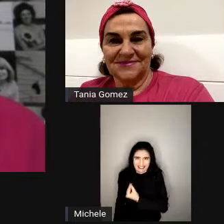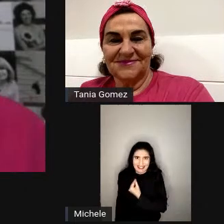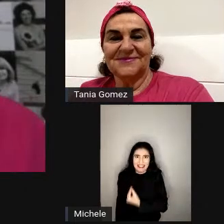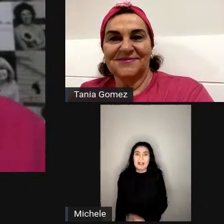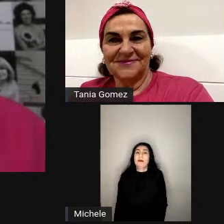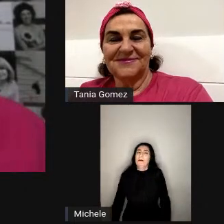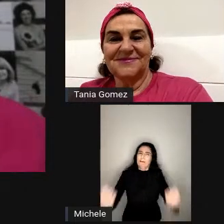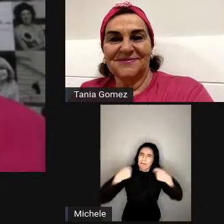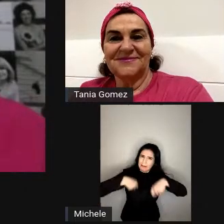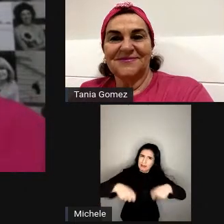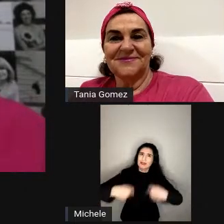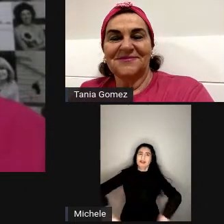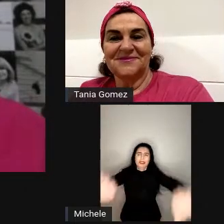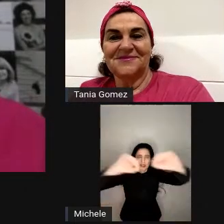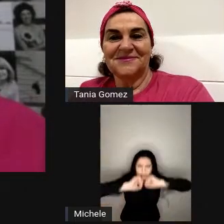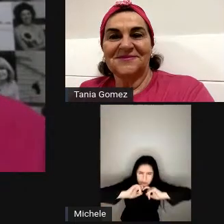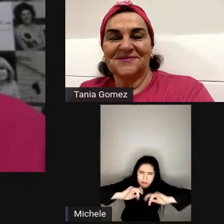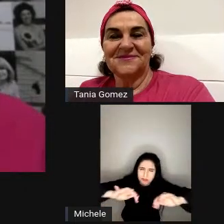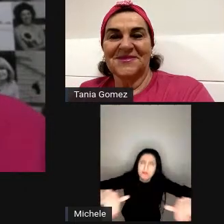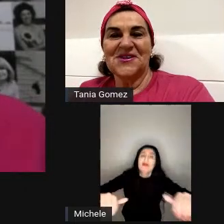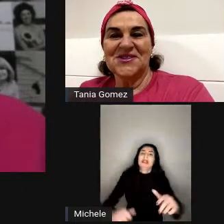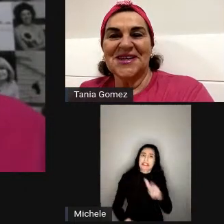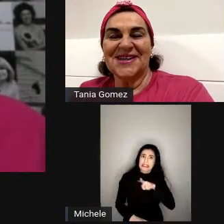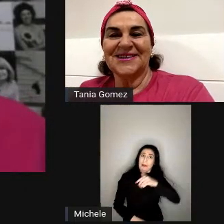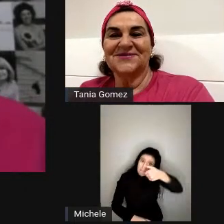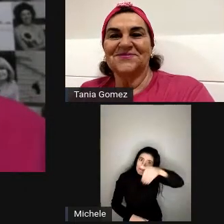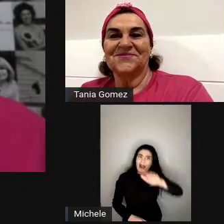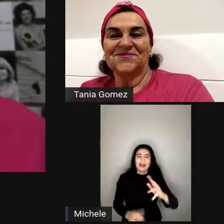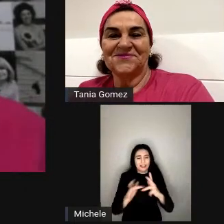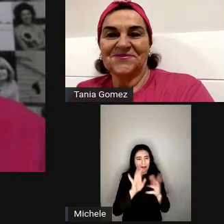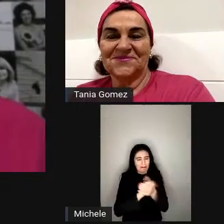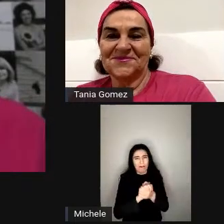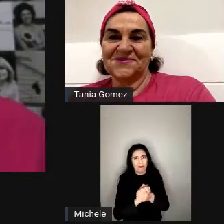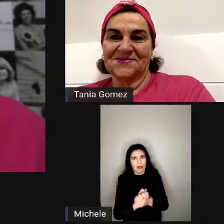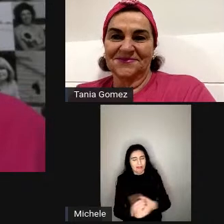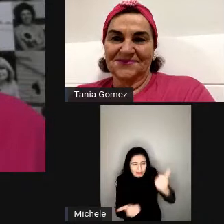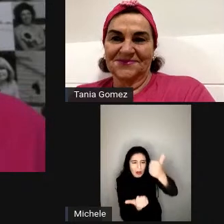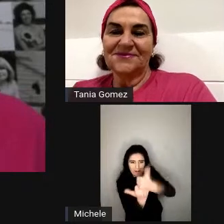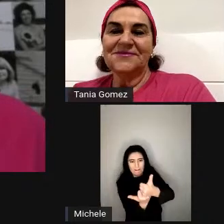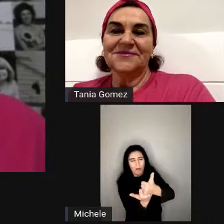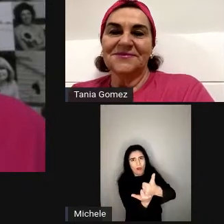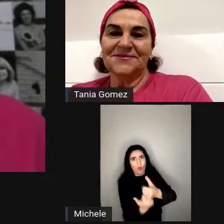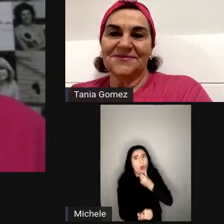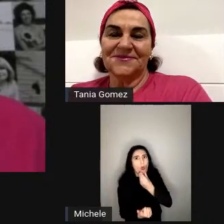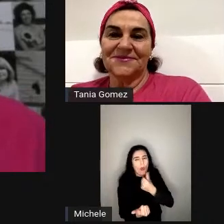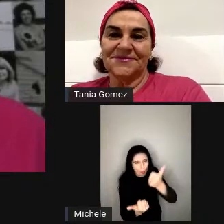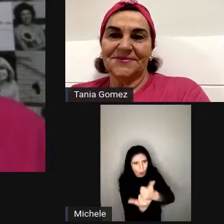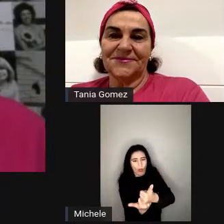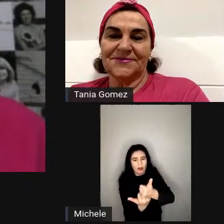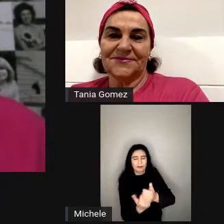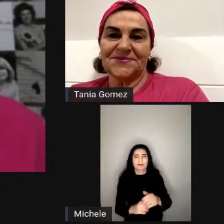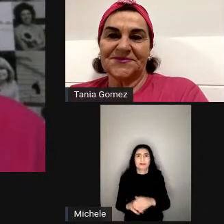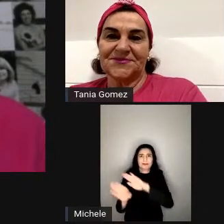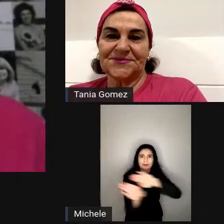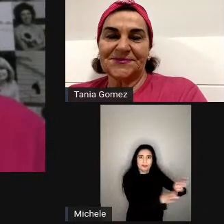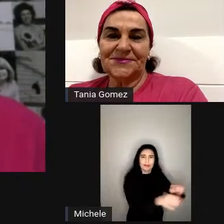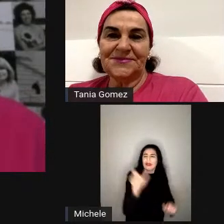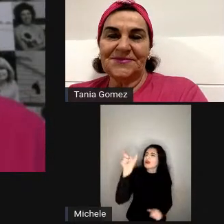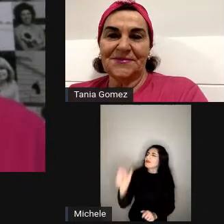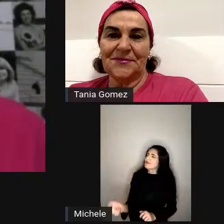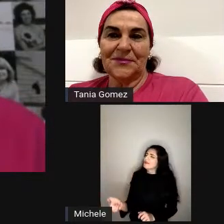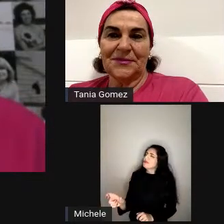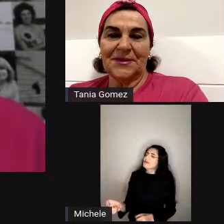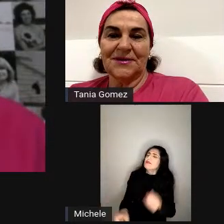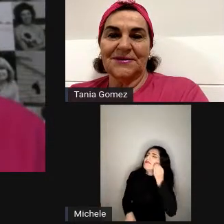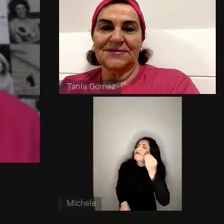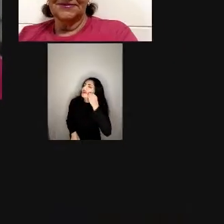proliferar isso, ter mais maridos bons por aí. Gel, conta para nós como foi a sua experiência, né? Porque